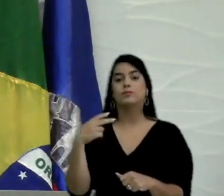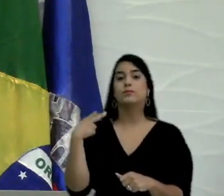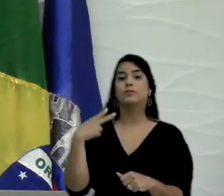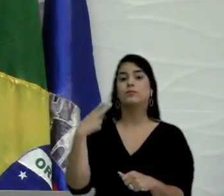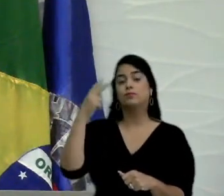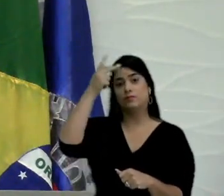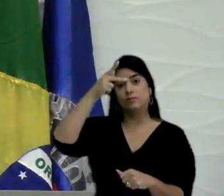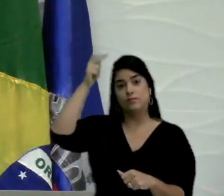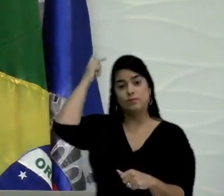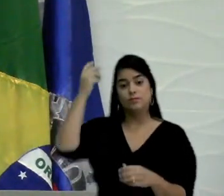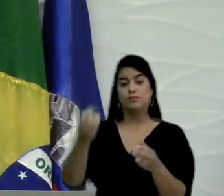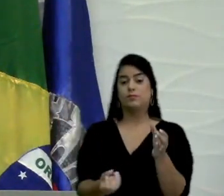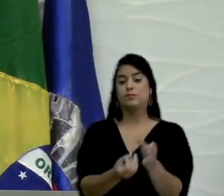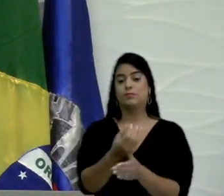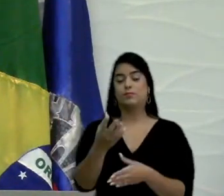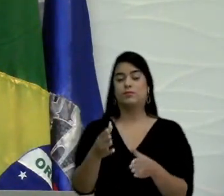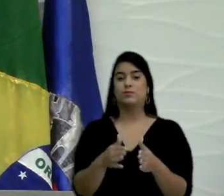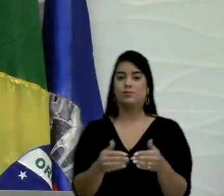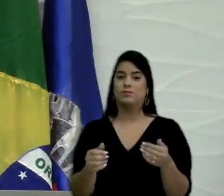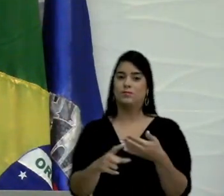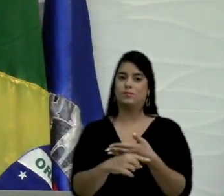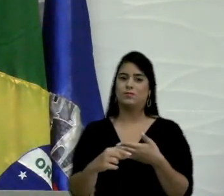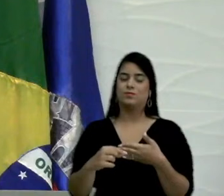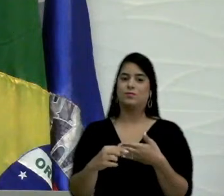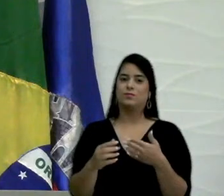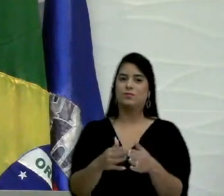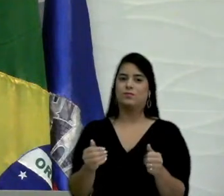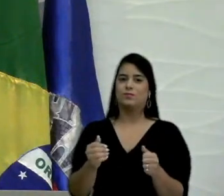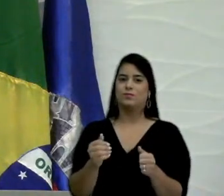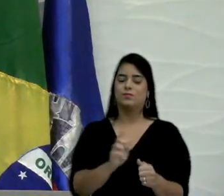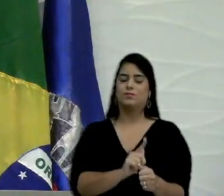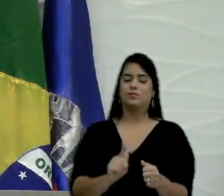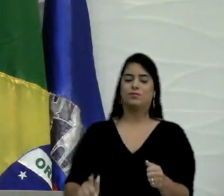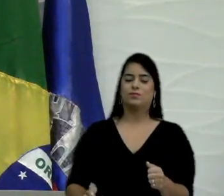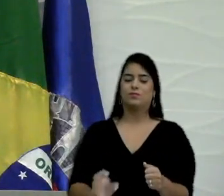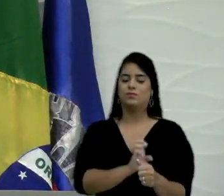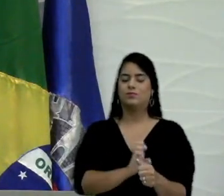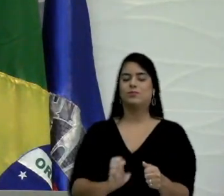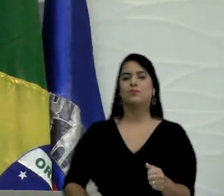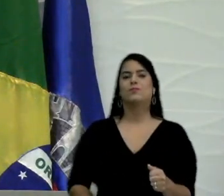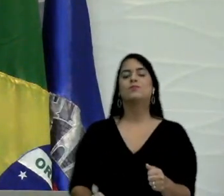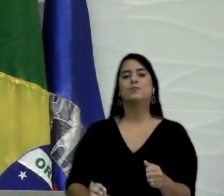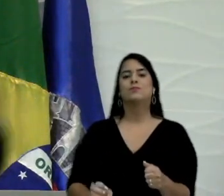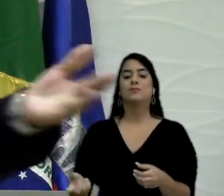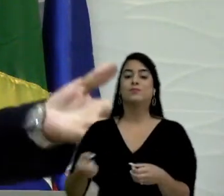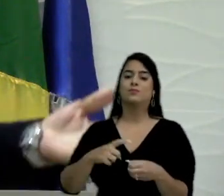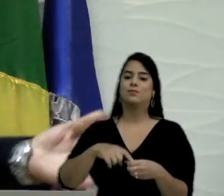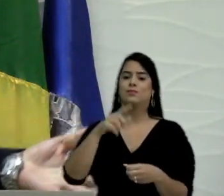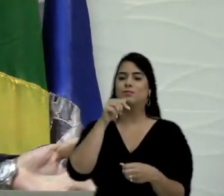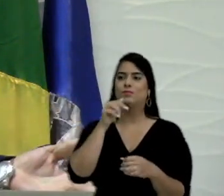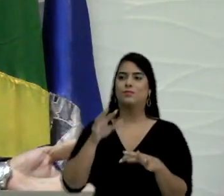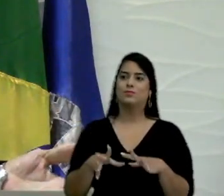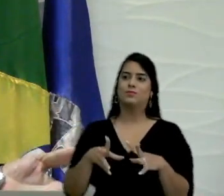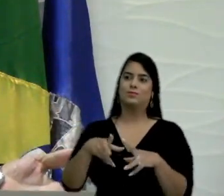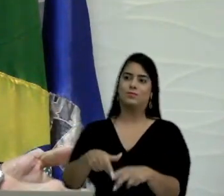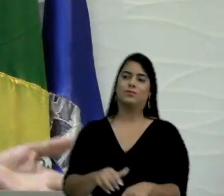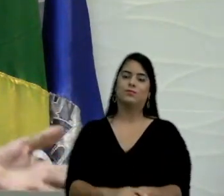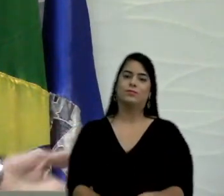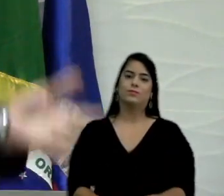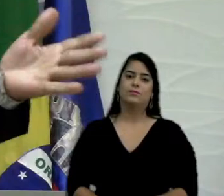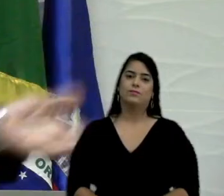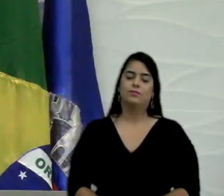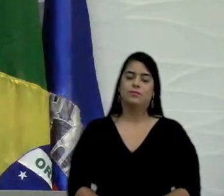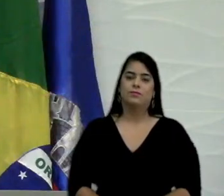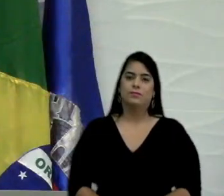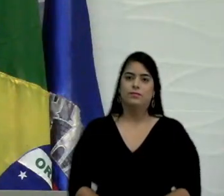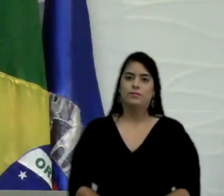fez um requerimento solicitando do Governo do Estado que volte o Programa Água para Todos eh através de carro